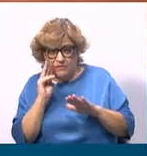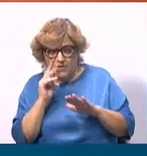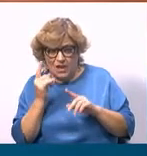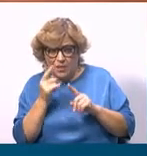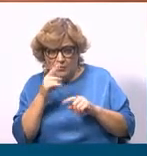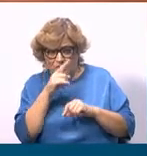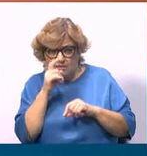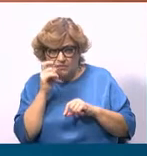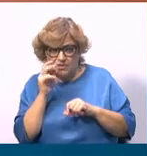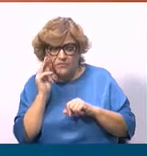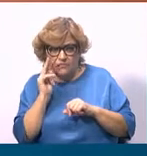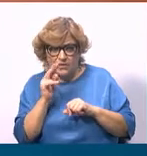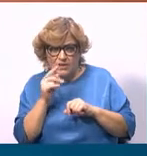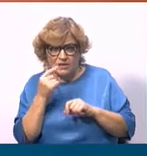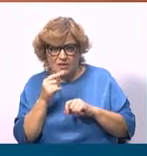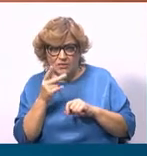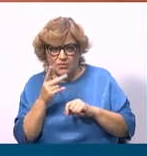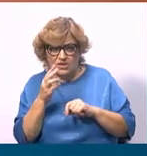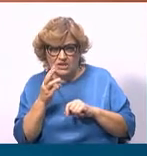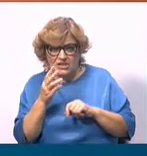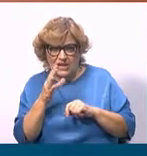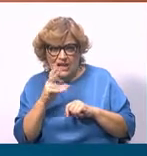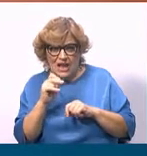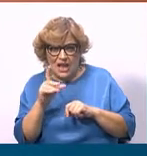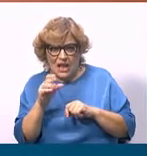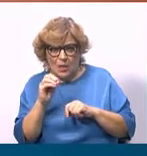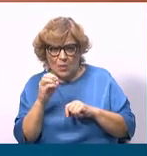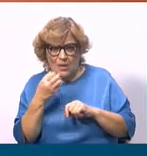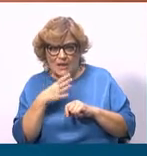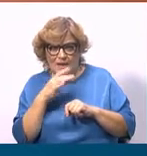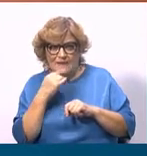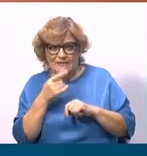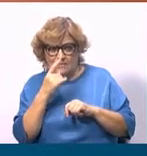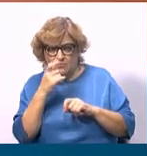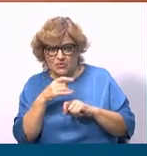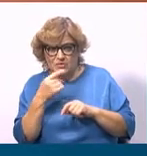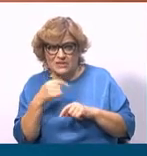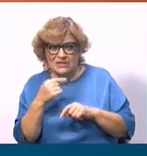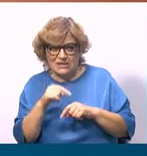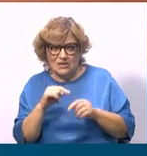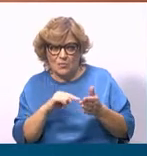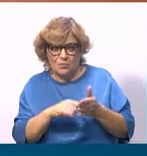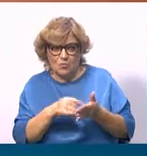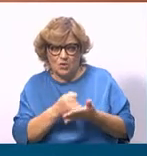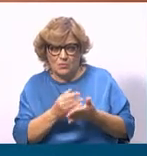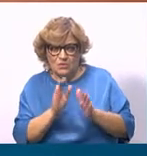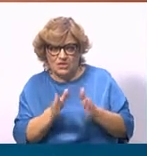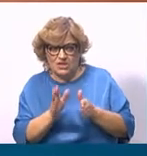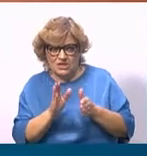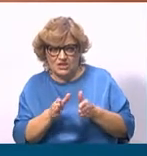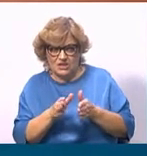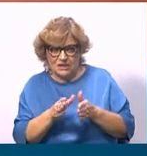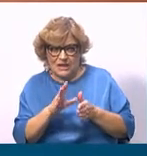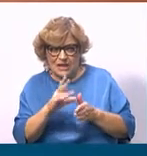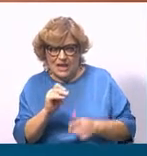alguma dificuldade, mas vislumbra-se ali 2 ou 3 calos. Significa que aquela pessoa já tinha um ponto de apoio, portanto, daí